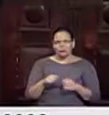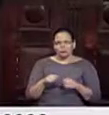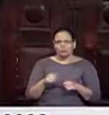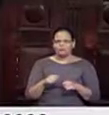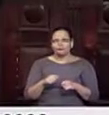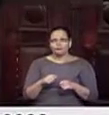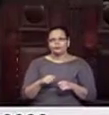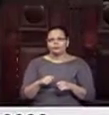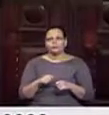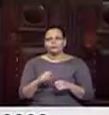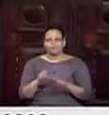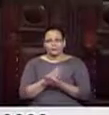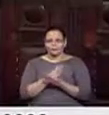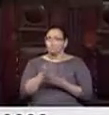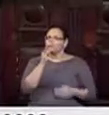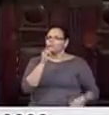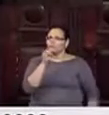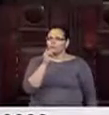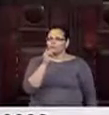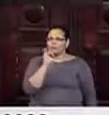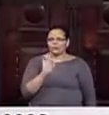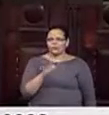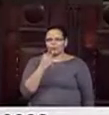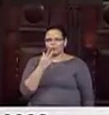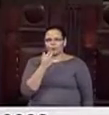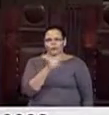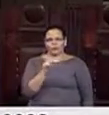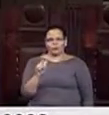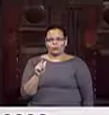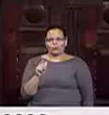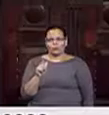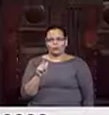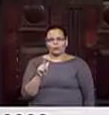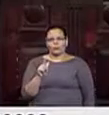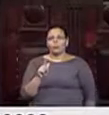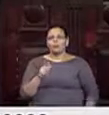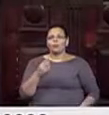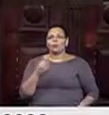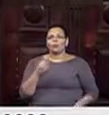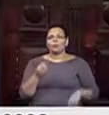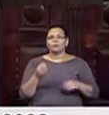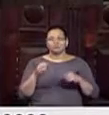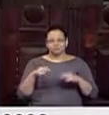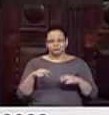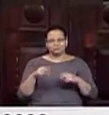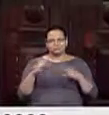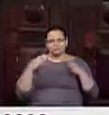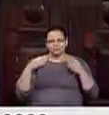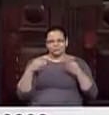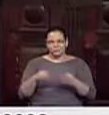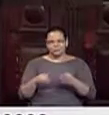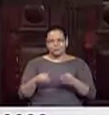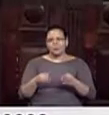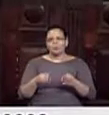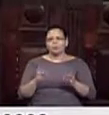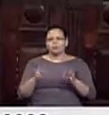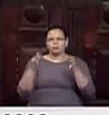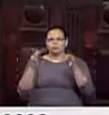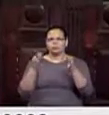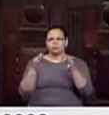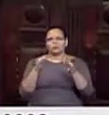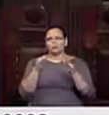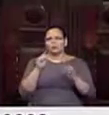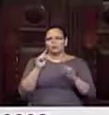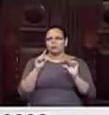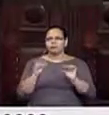inclusive, controversas, como, por exemplo, eu já falei em outras ocasiões, comunidades terapêuticas não usam redução de